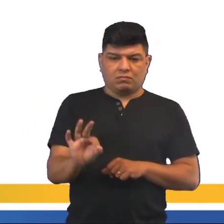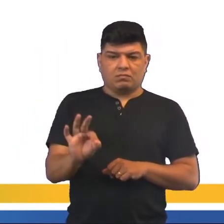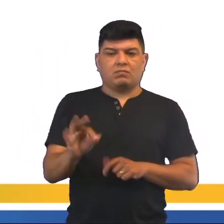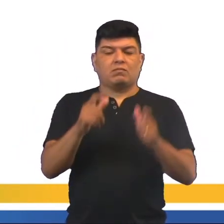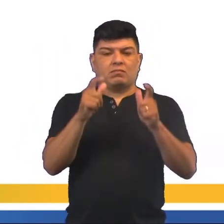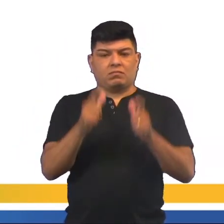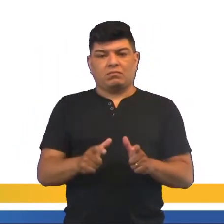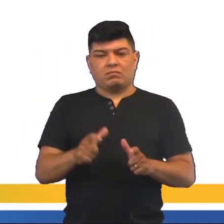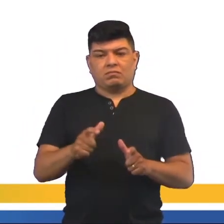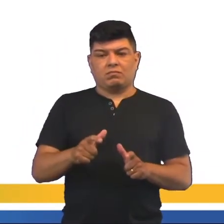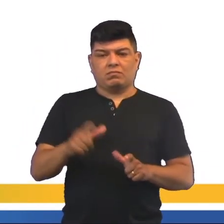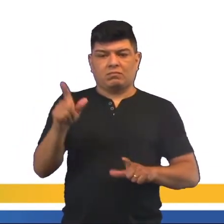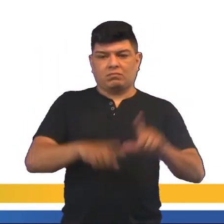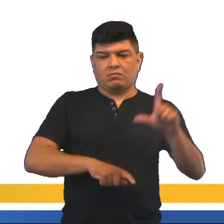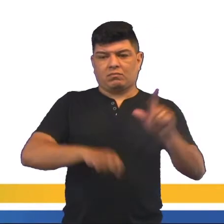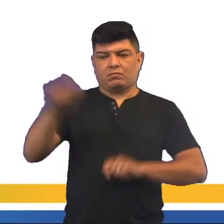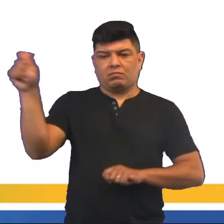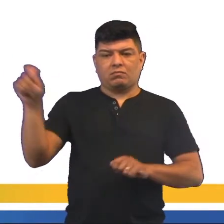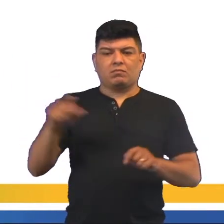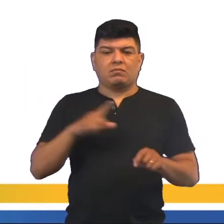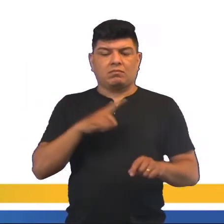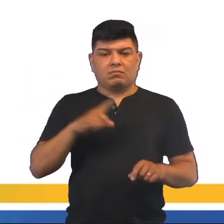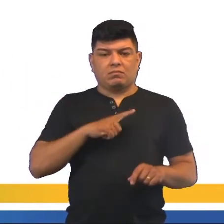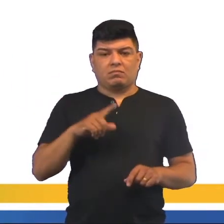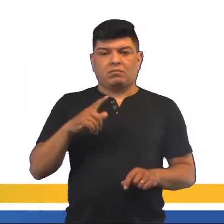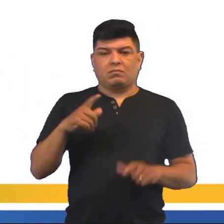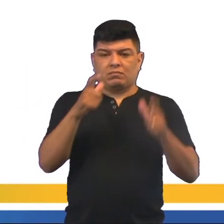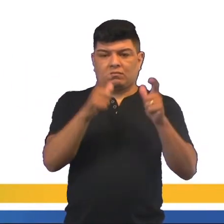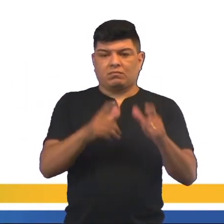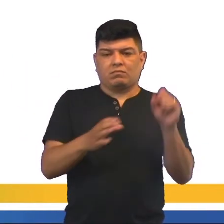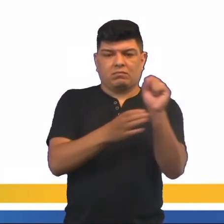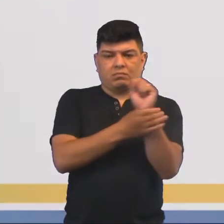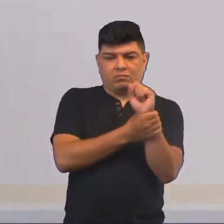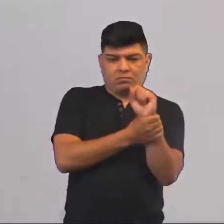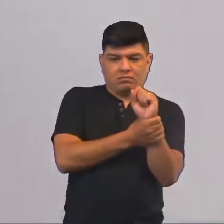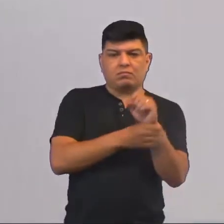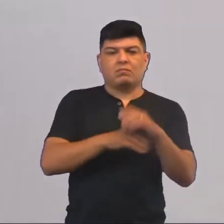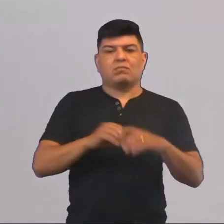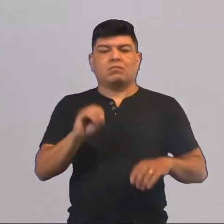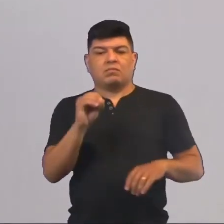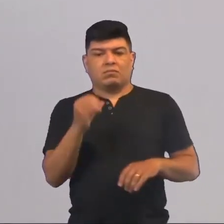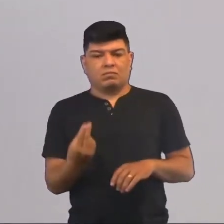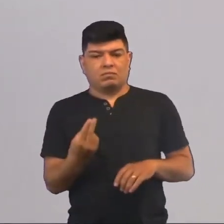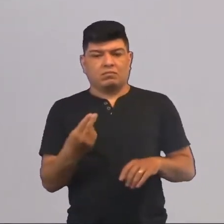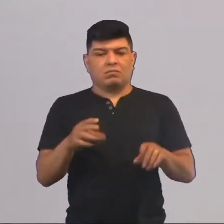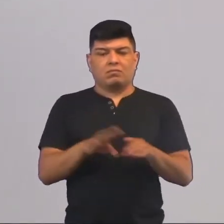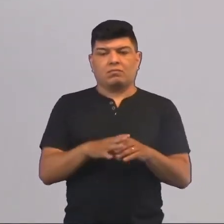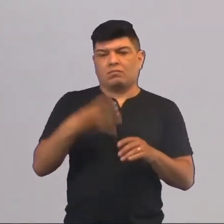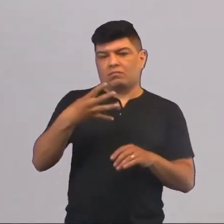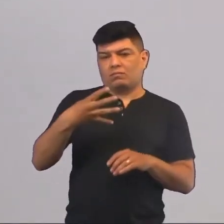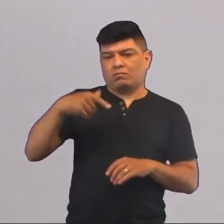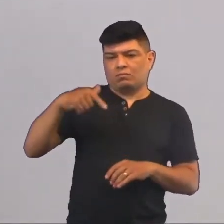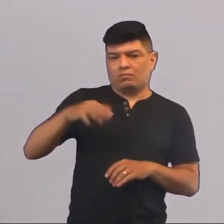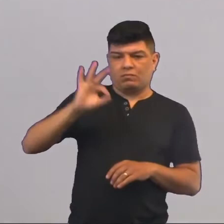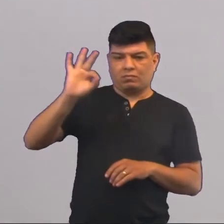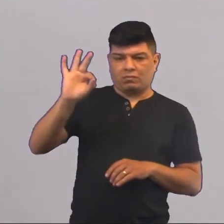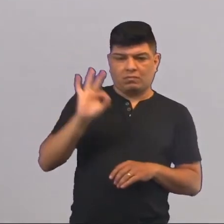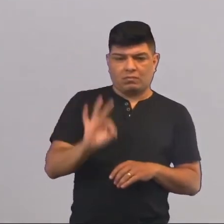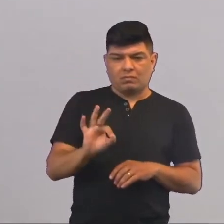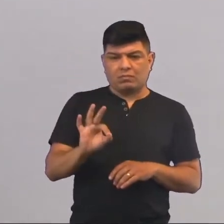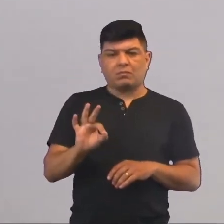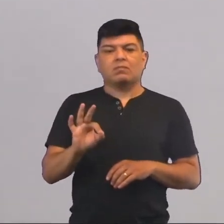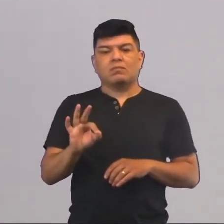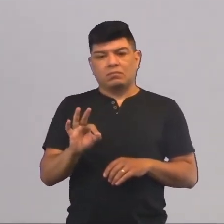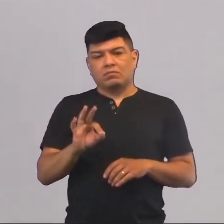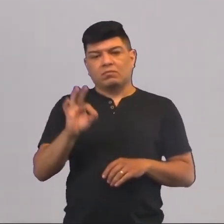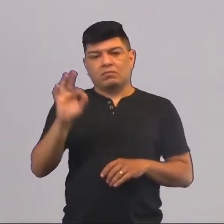47% do território do Acre, ele é composto aí por áreas protegidas, ou seja, 47% do